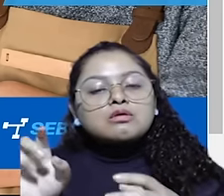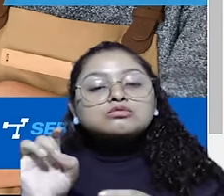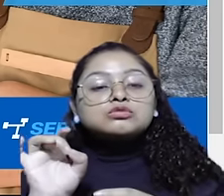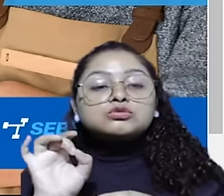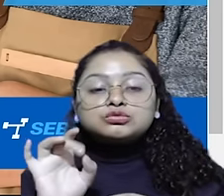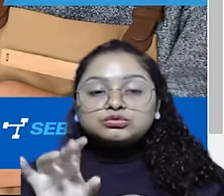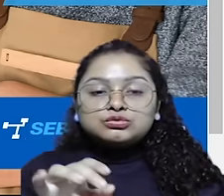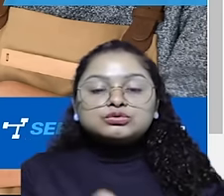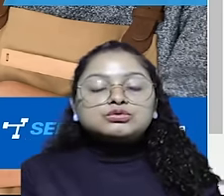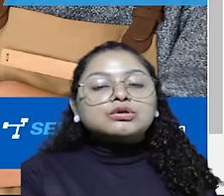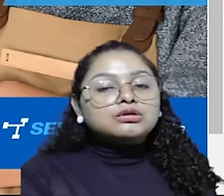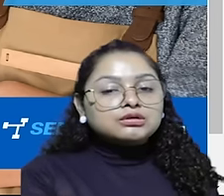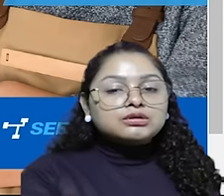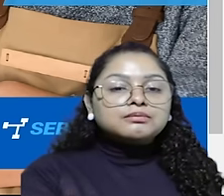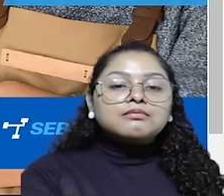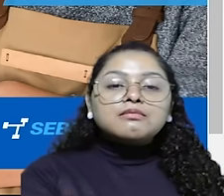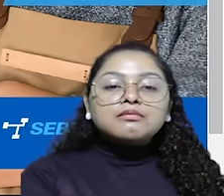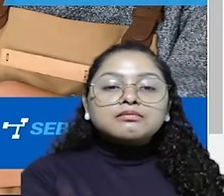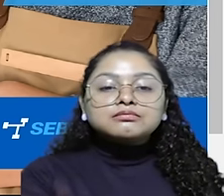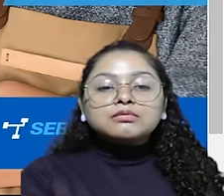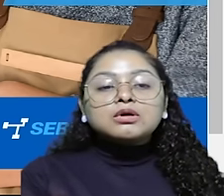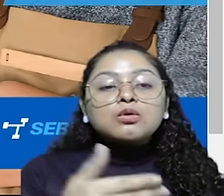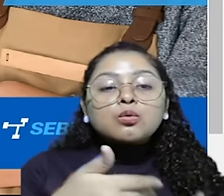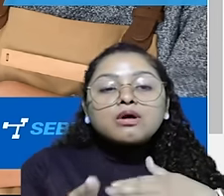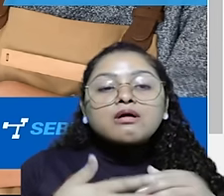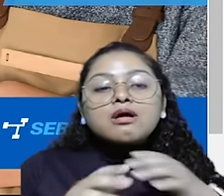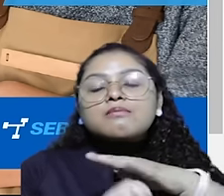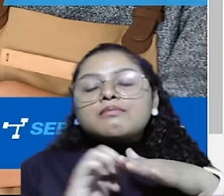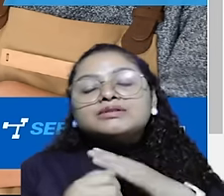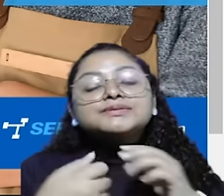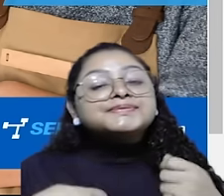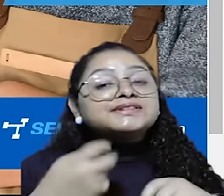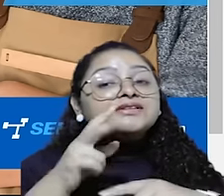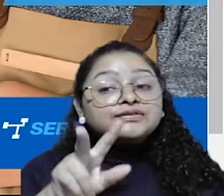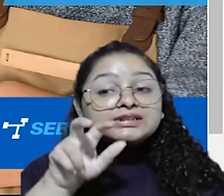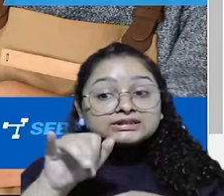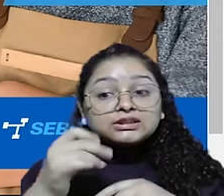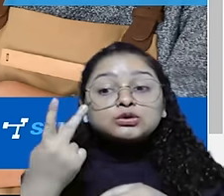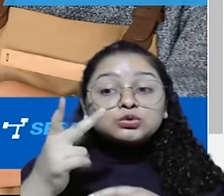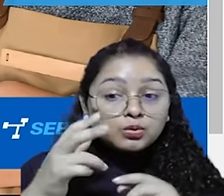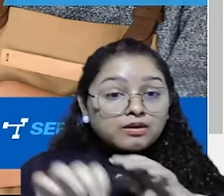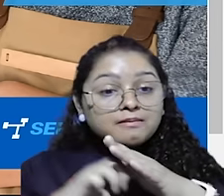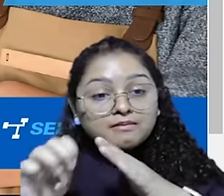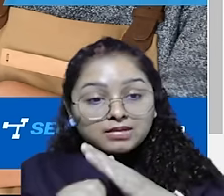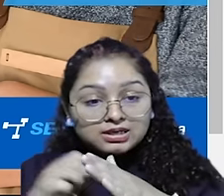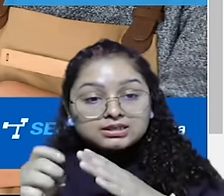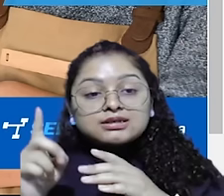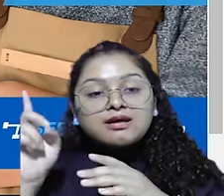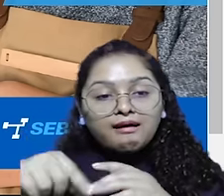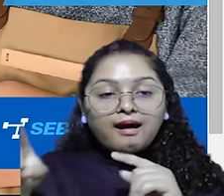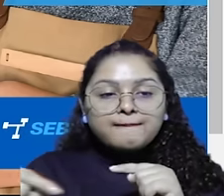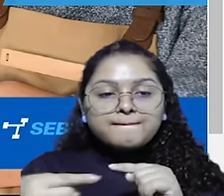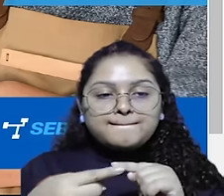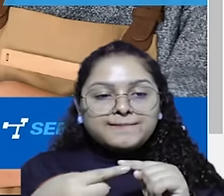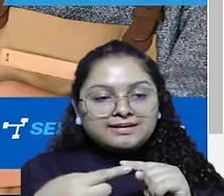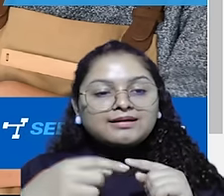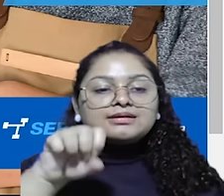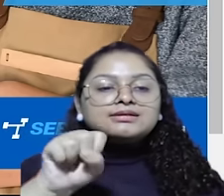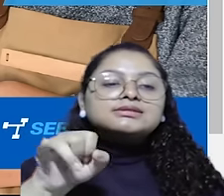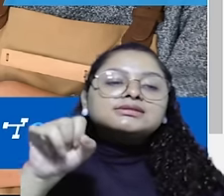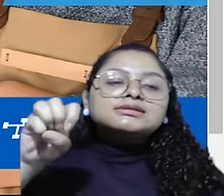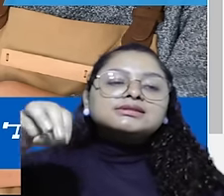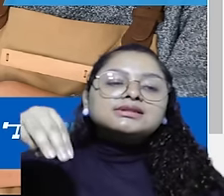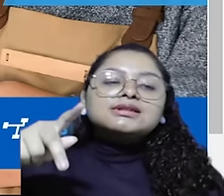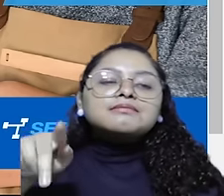produtor rural Mas qualquer empresa aqui você tem que Observar se sua empresa está como optante do Simples Nacional seora tiver